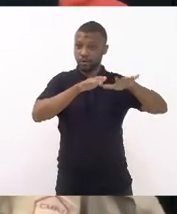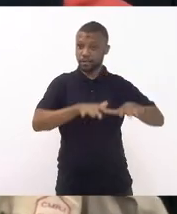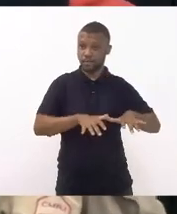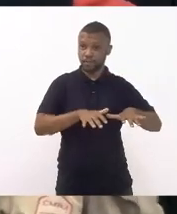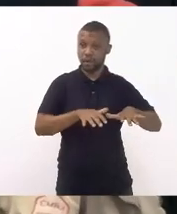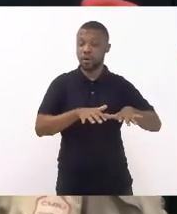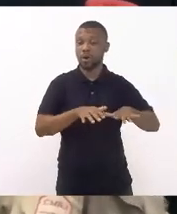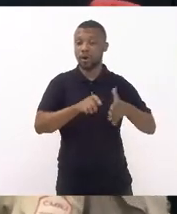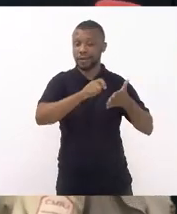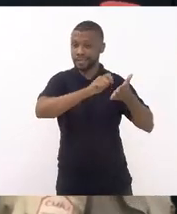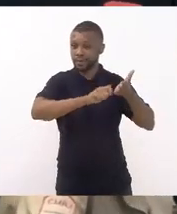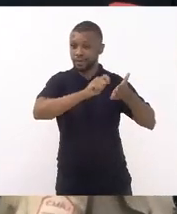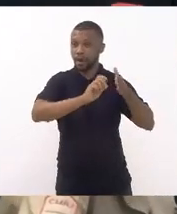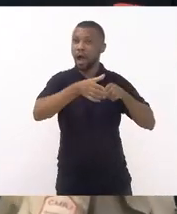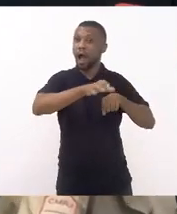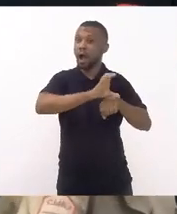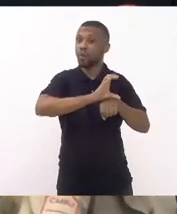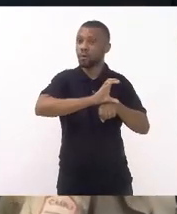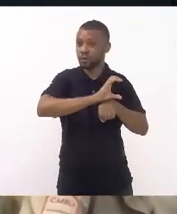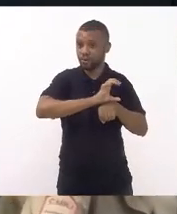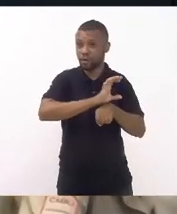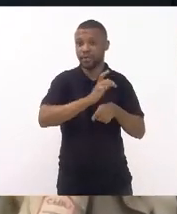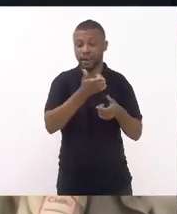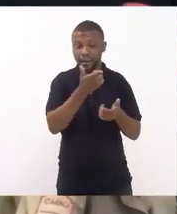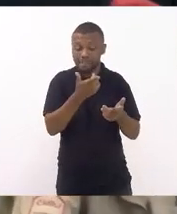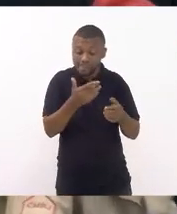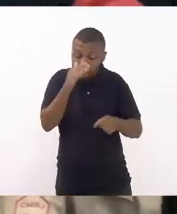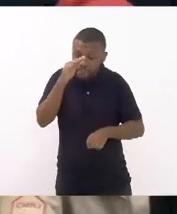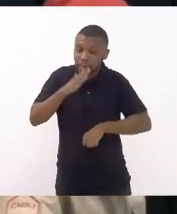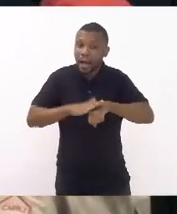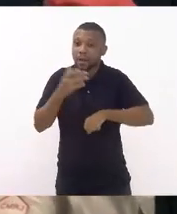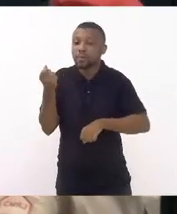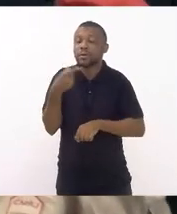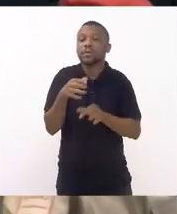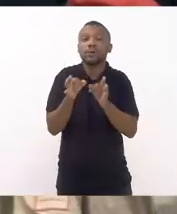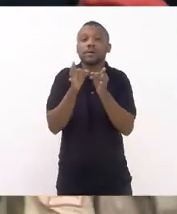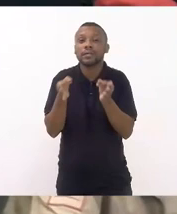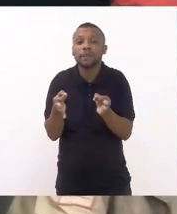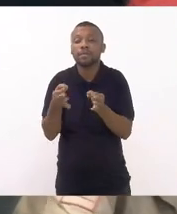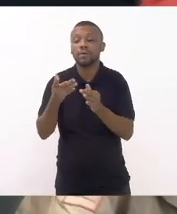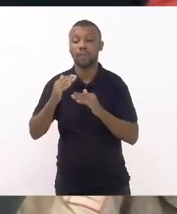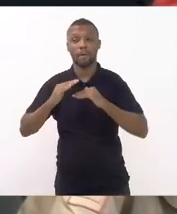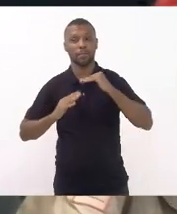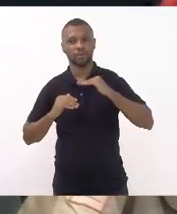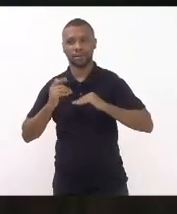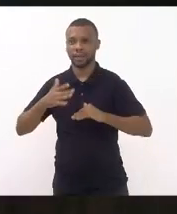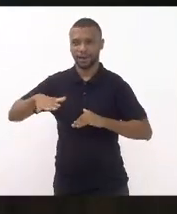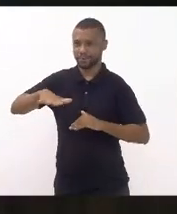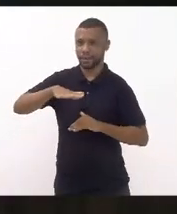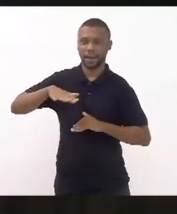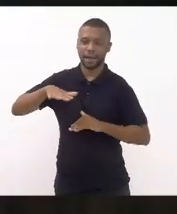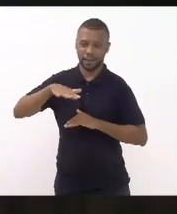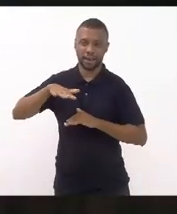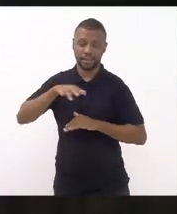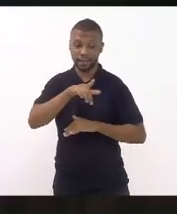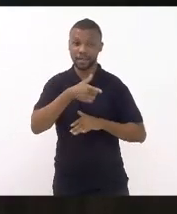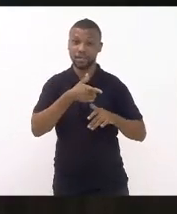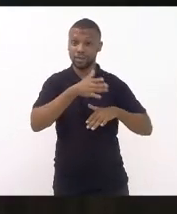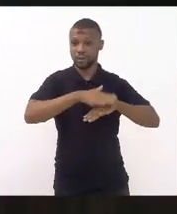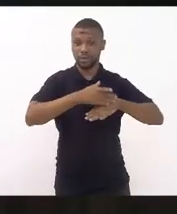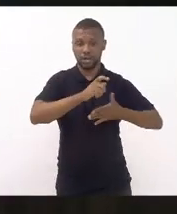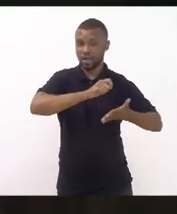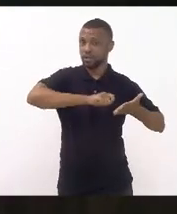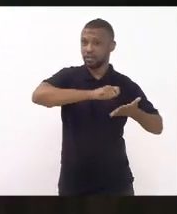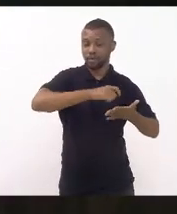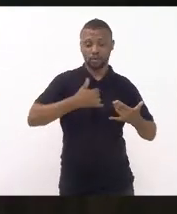Então, para além de constitucionalista, é o que escreveu a Constituição. Parabéns, muito nos orgulha